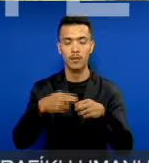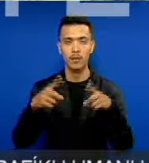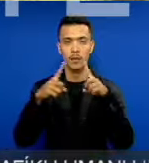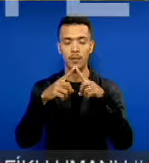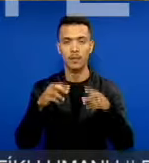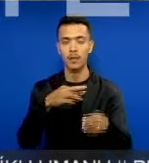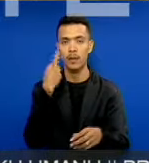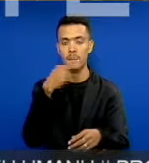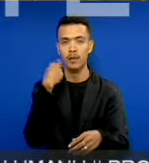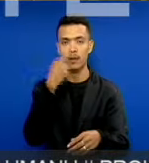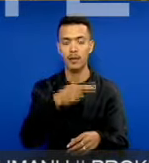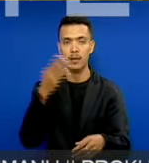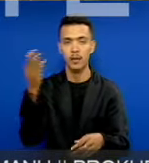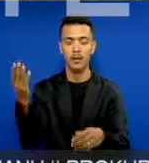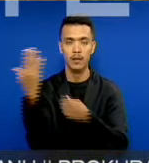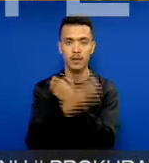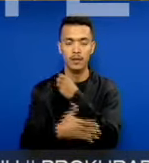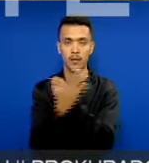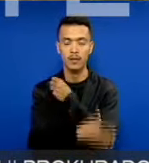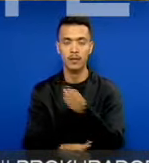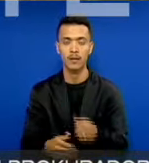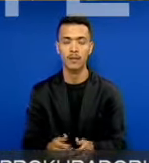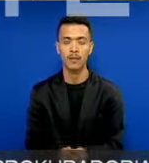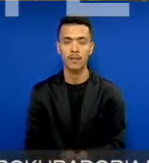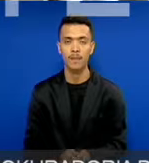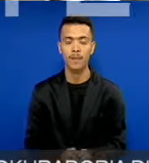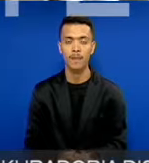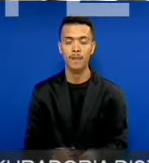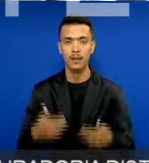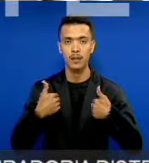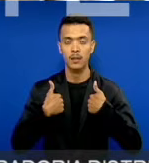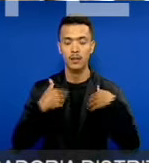quantidade de produção a Ihan e a Reilaran. Tem mudança